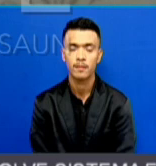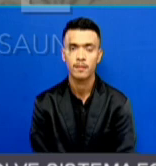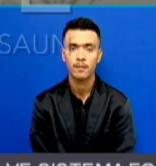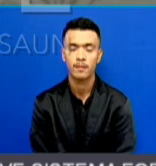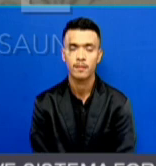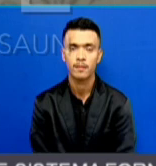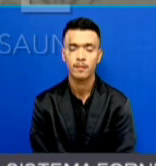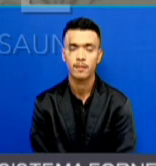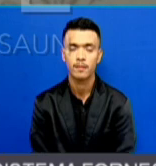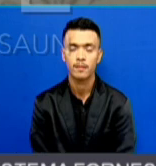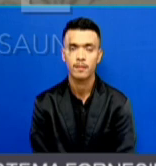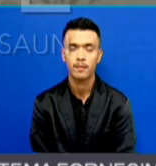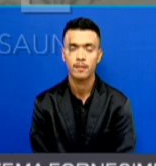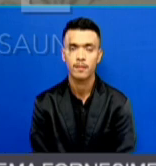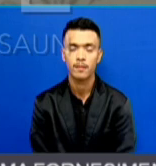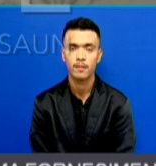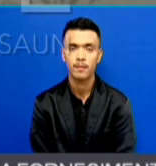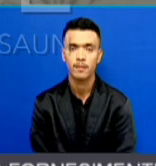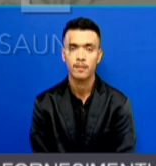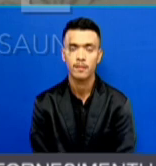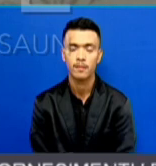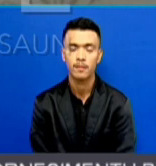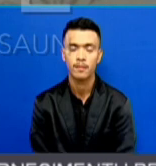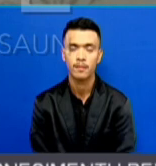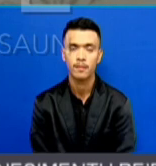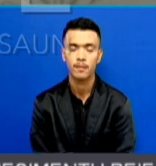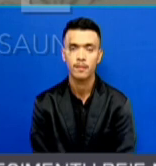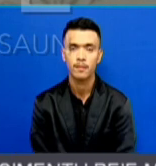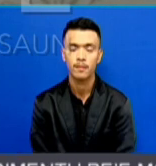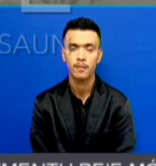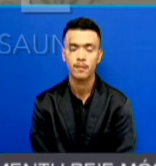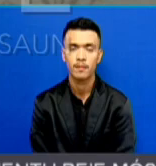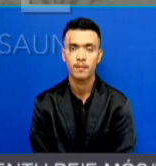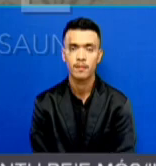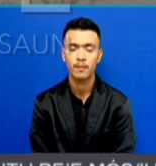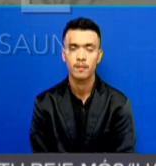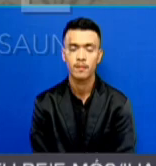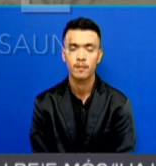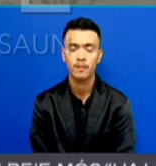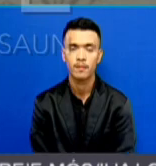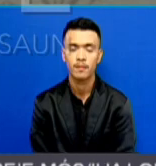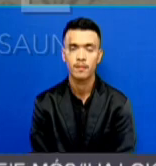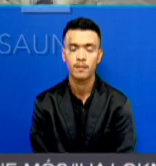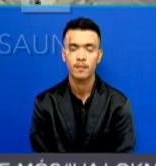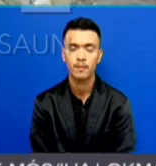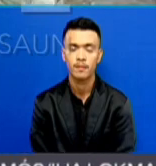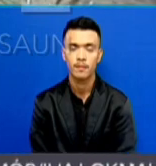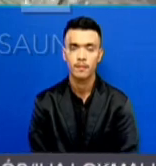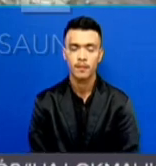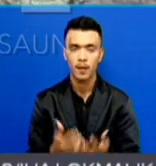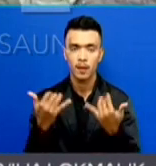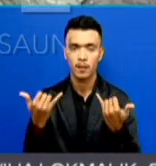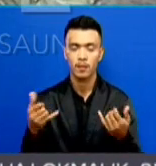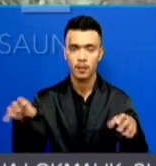Excellency, your government, and your particular priorities as part of the ninth constitutional government. Dada